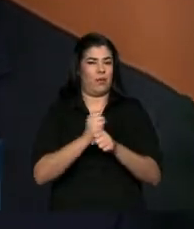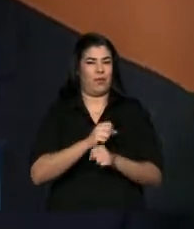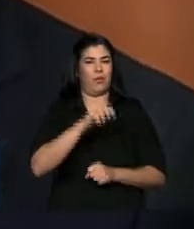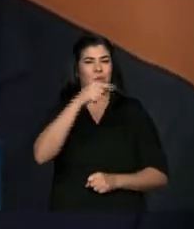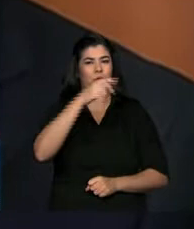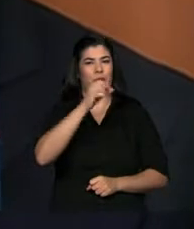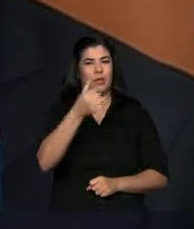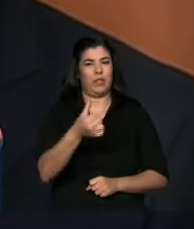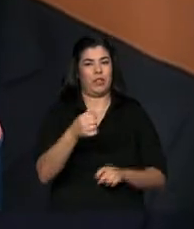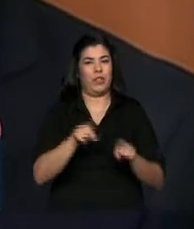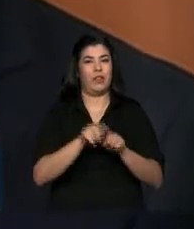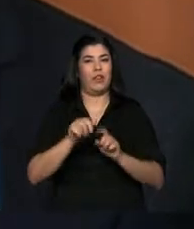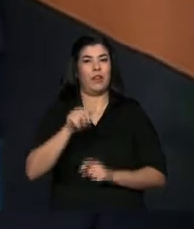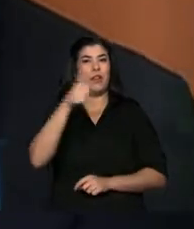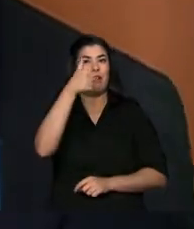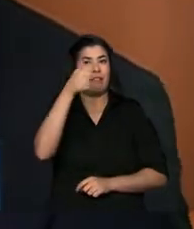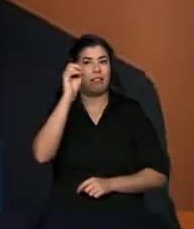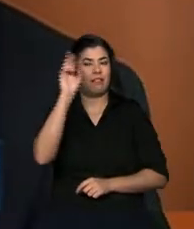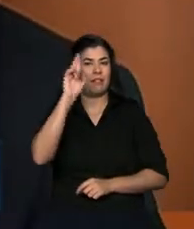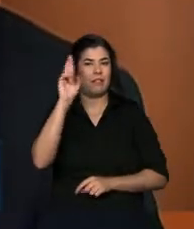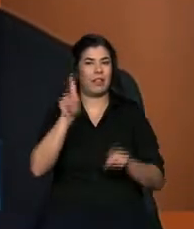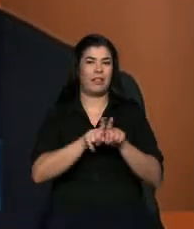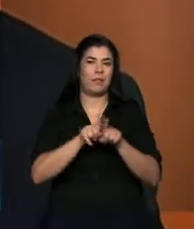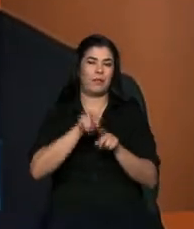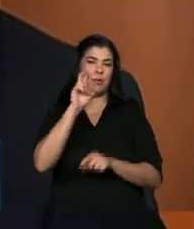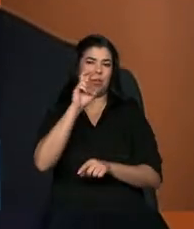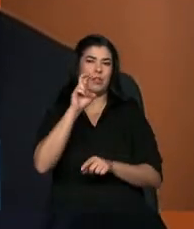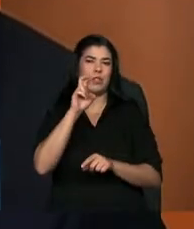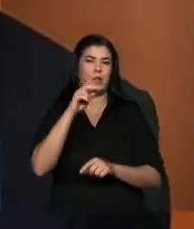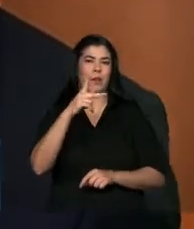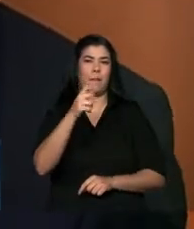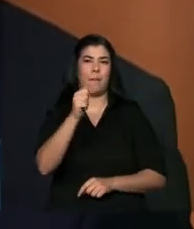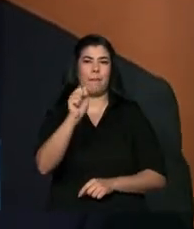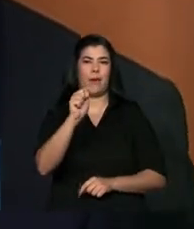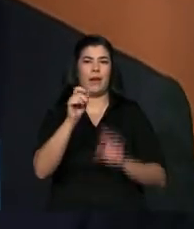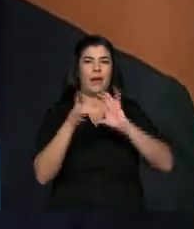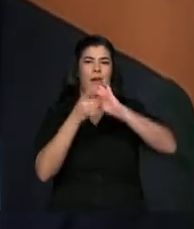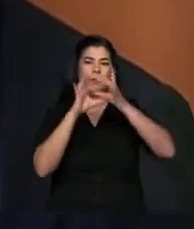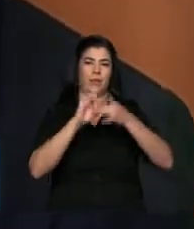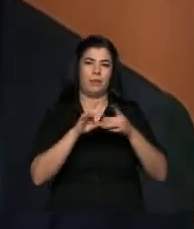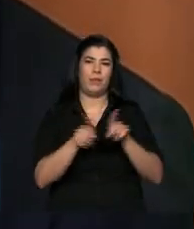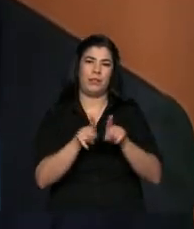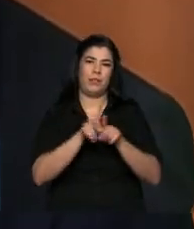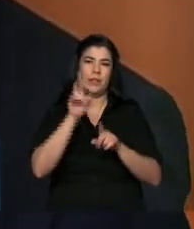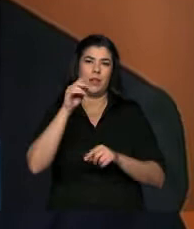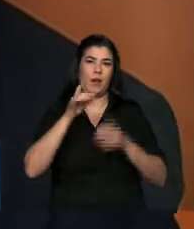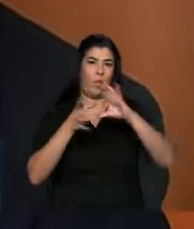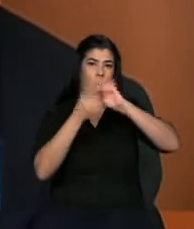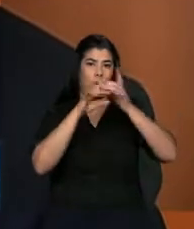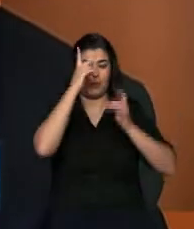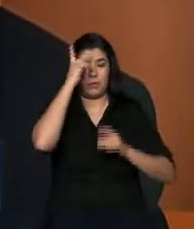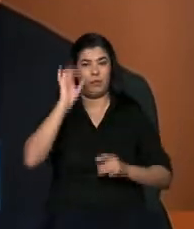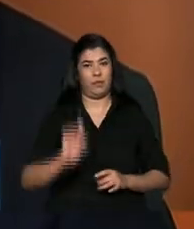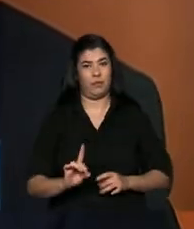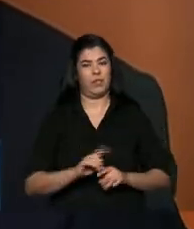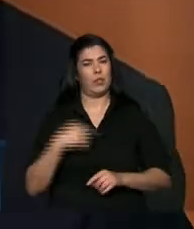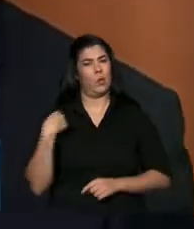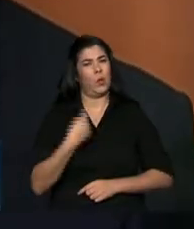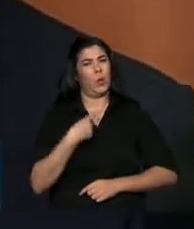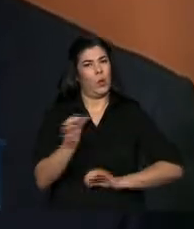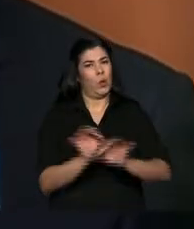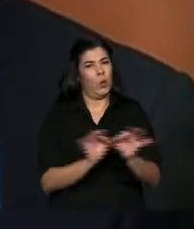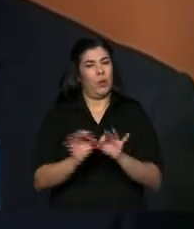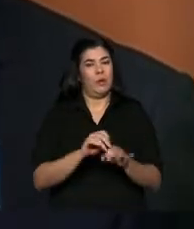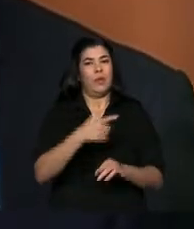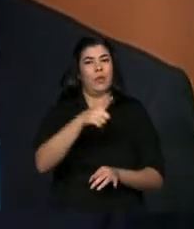10 primeiros Jogos Olímpicos e entre os 5 primeiros Paralímpicos. Porém, é uma competição esportiva. Nós estamos nos preparando, mas os